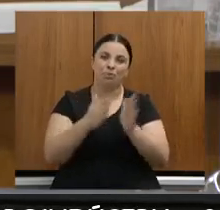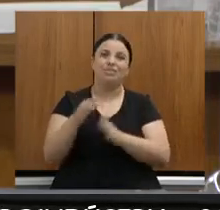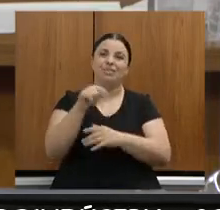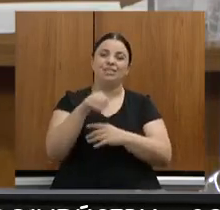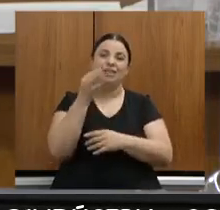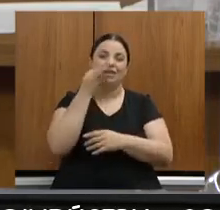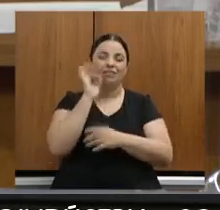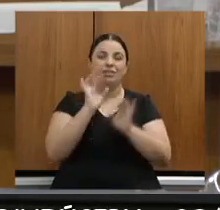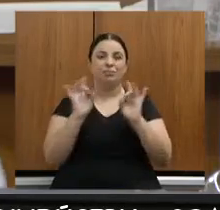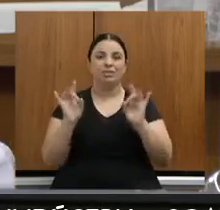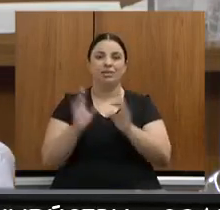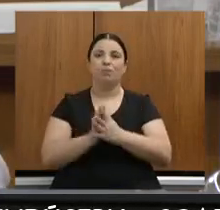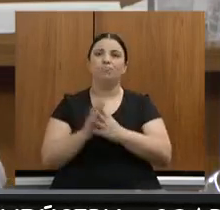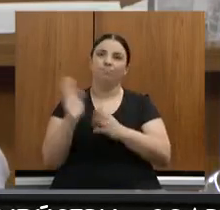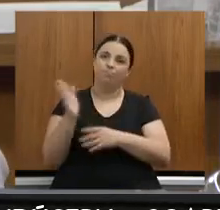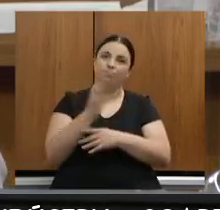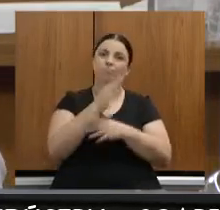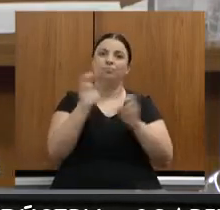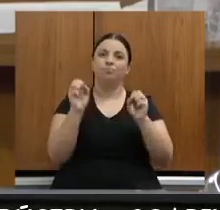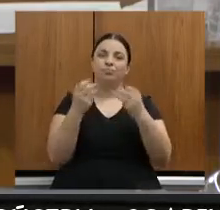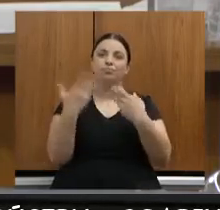sim pode passar